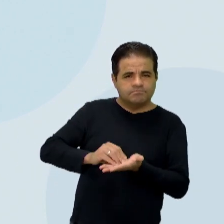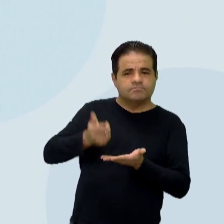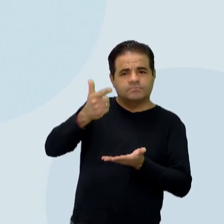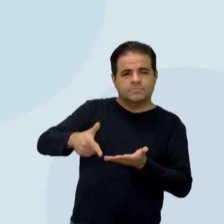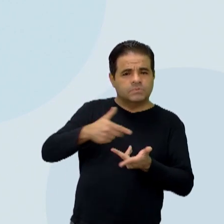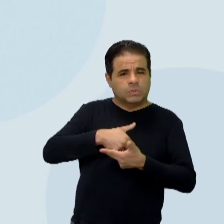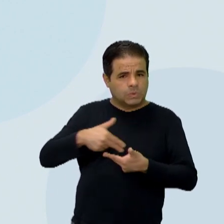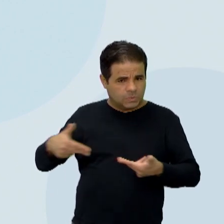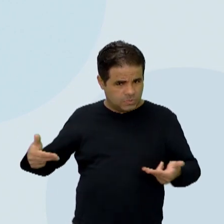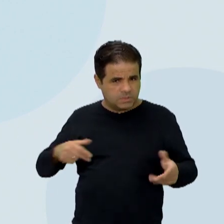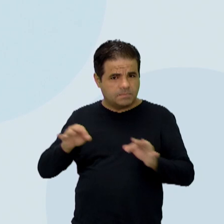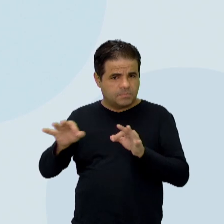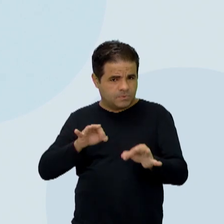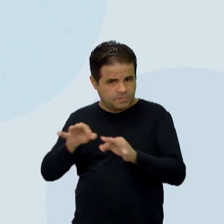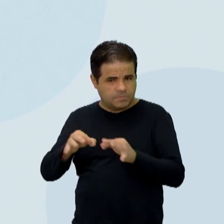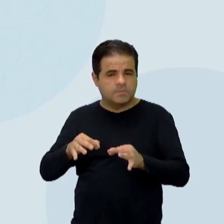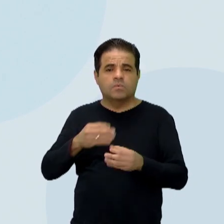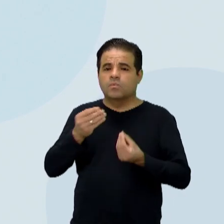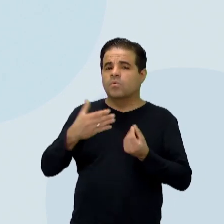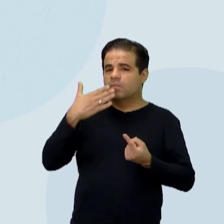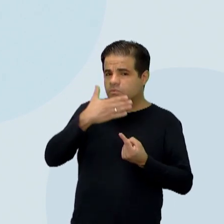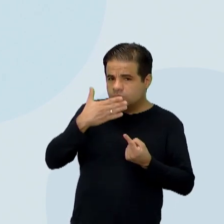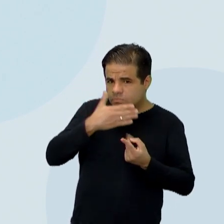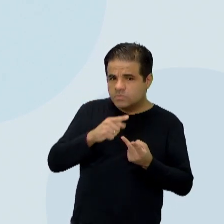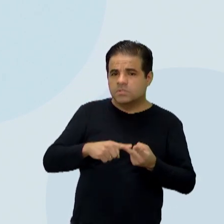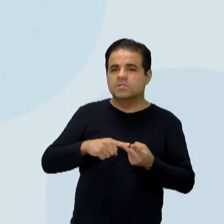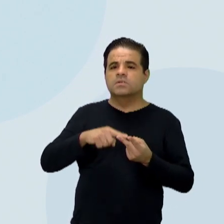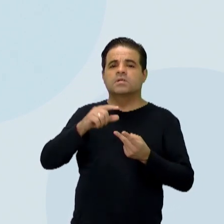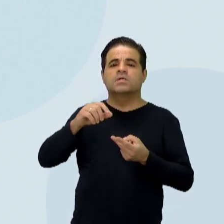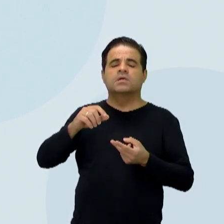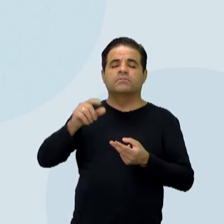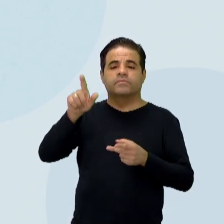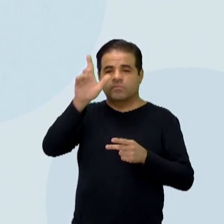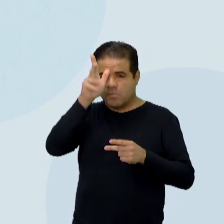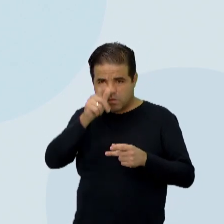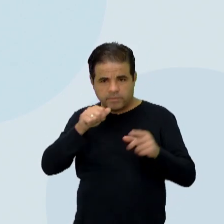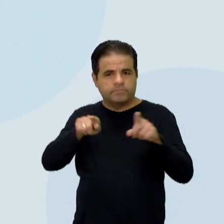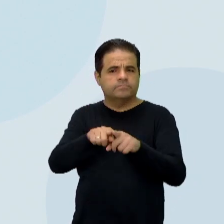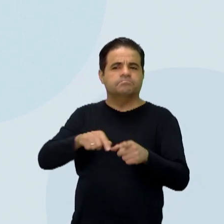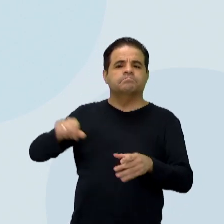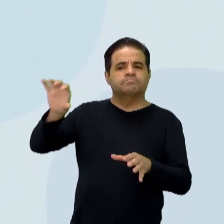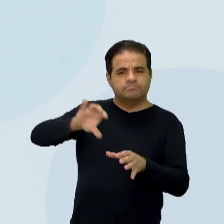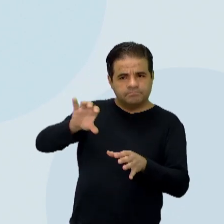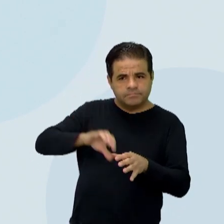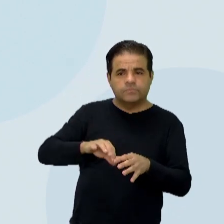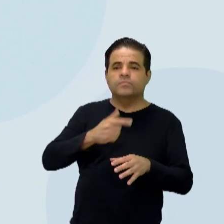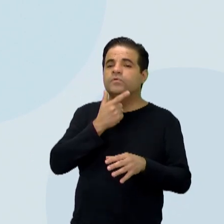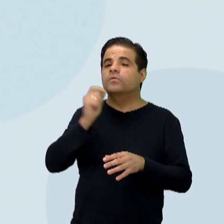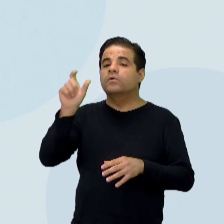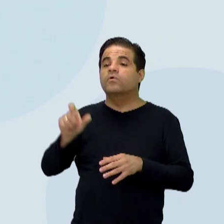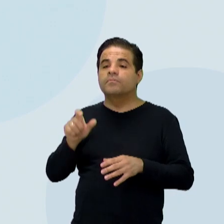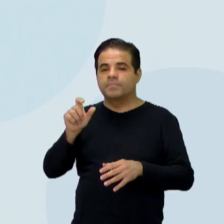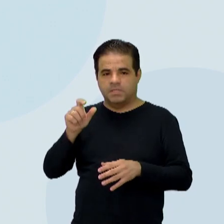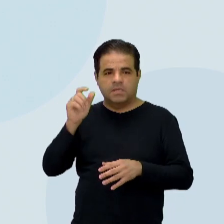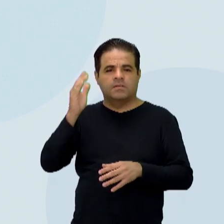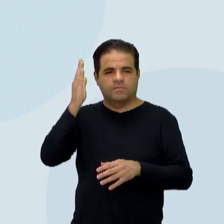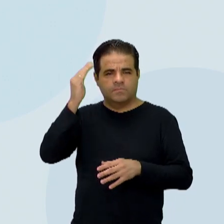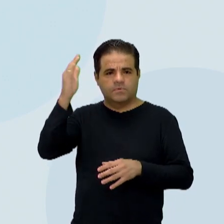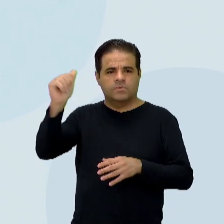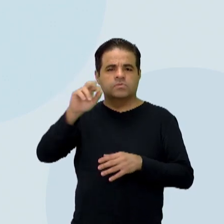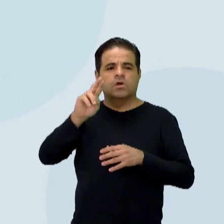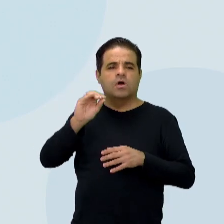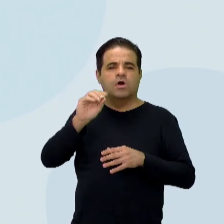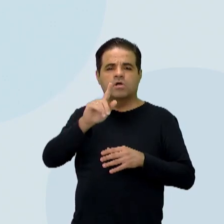outros ingredientes no preparo da polpa, como açúcar e xarope de guaraná, explica o químico Hervé Roger,